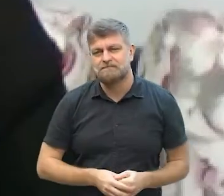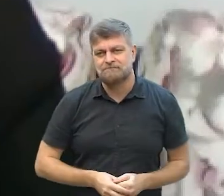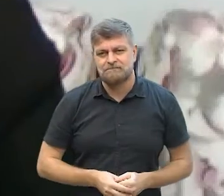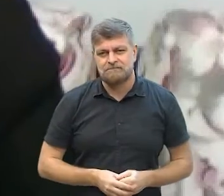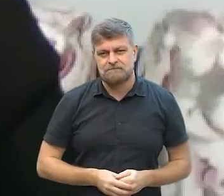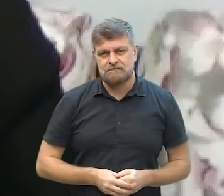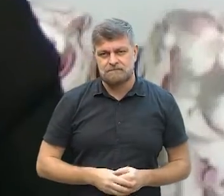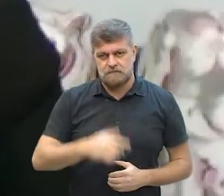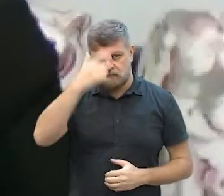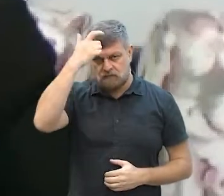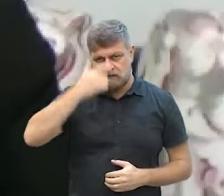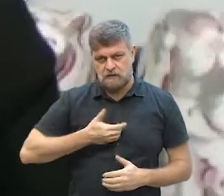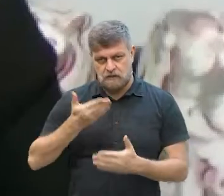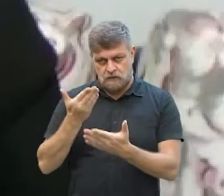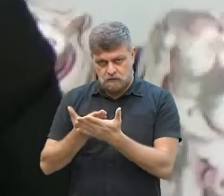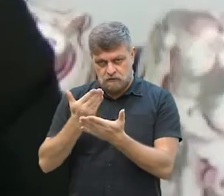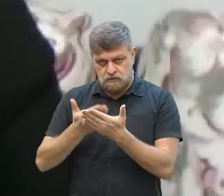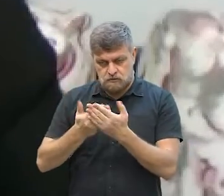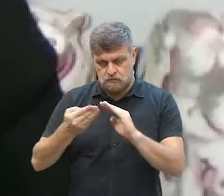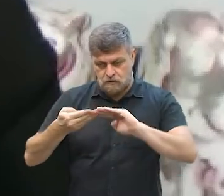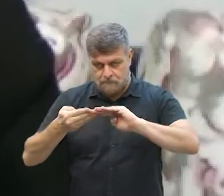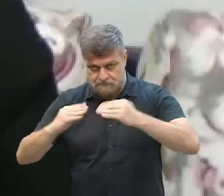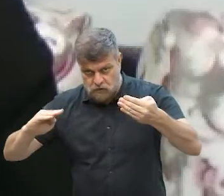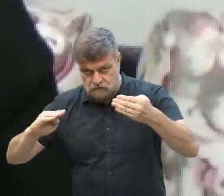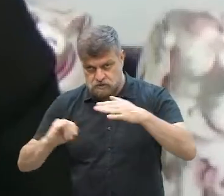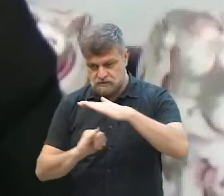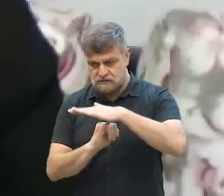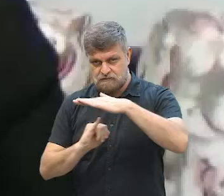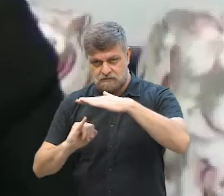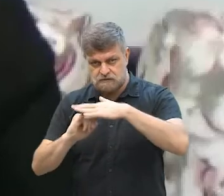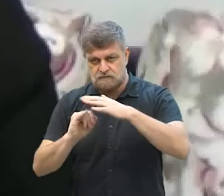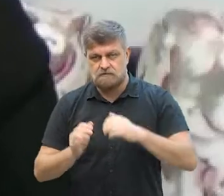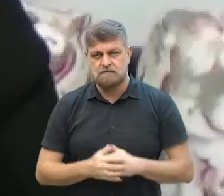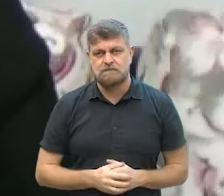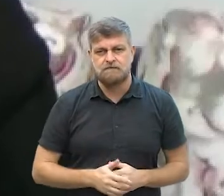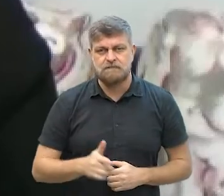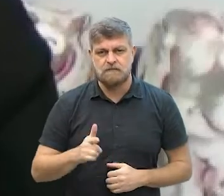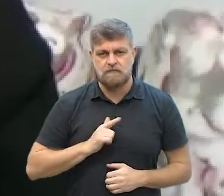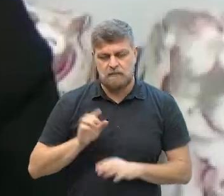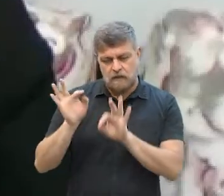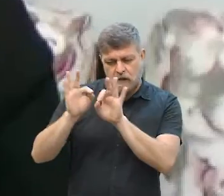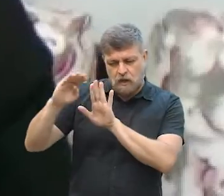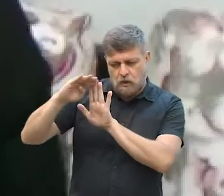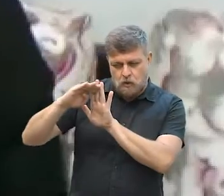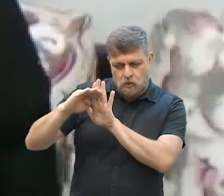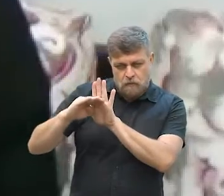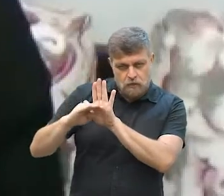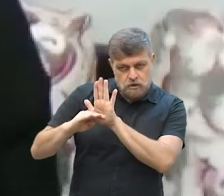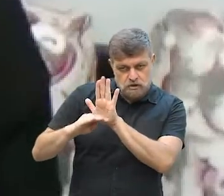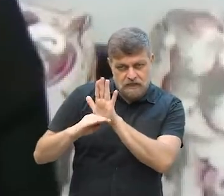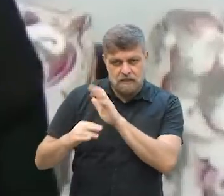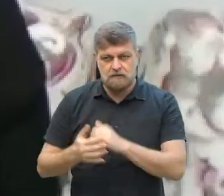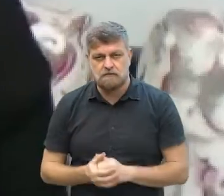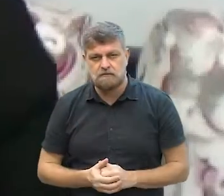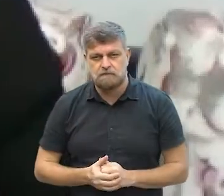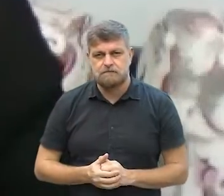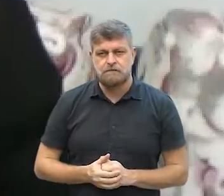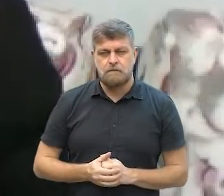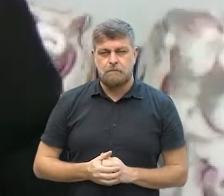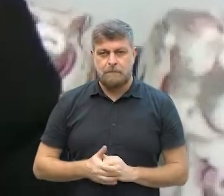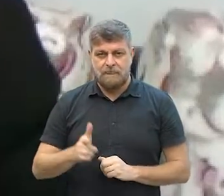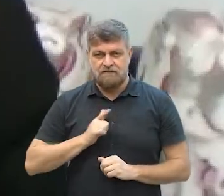Bom, eu estudo no Instituto Mauá de Tecnologia. Certo. Anualmente desenvolvem um projeto, um